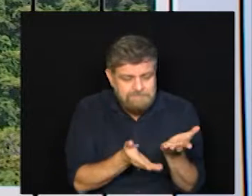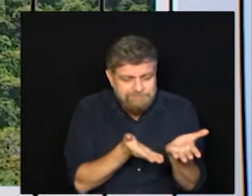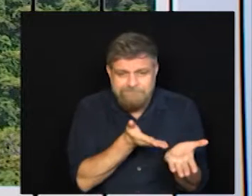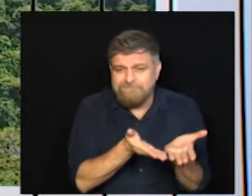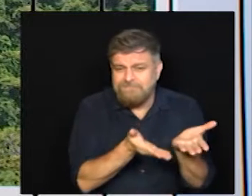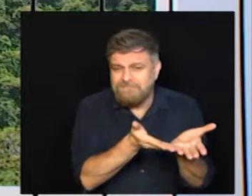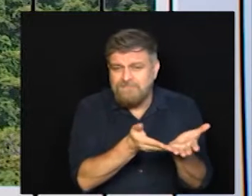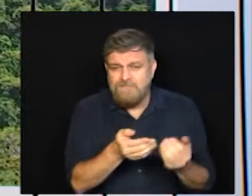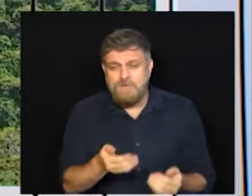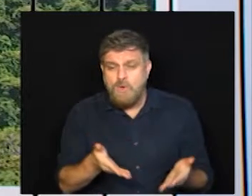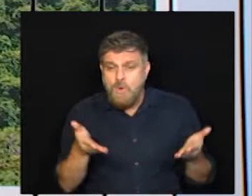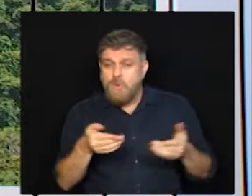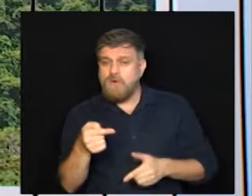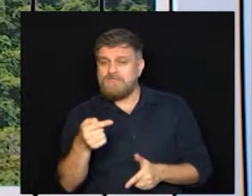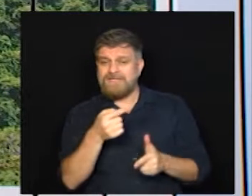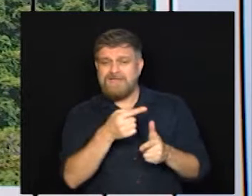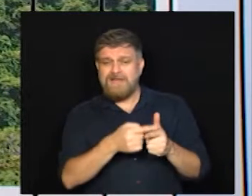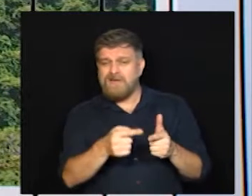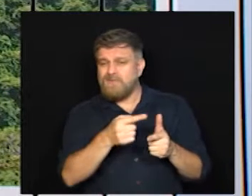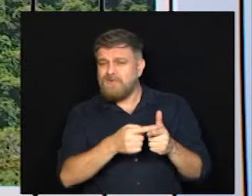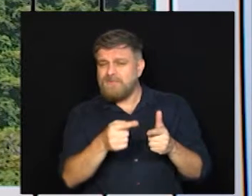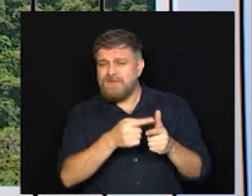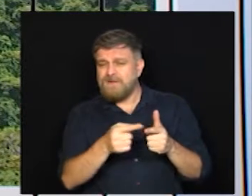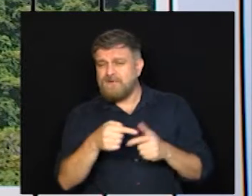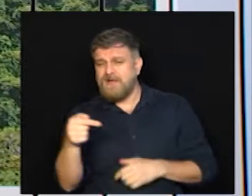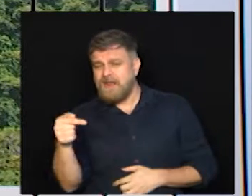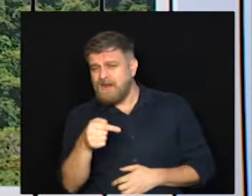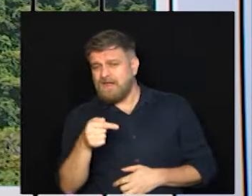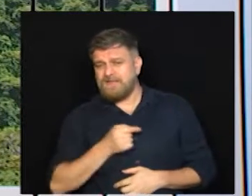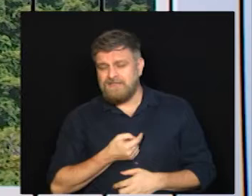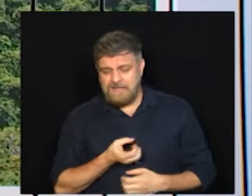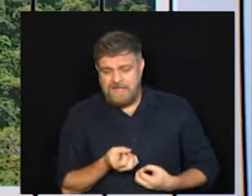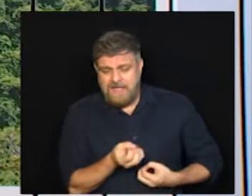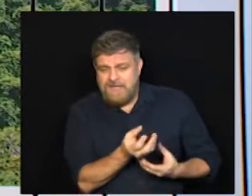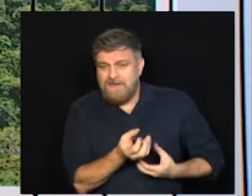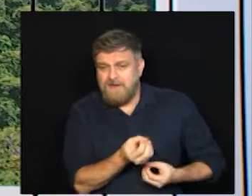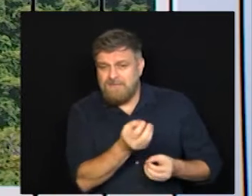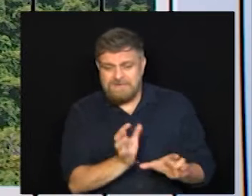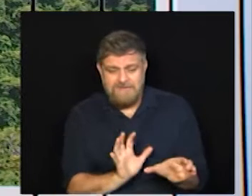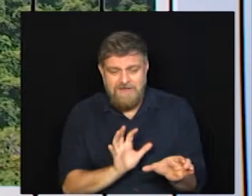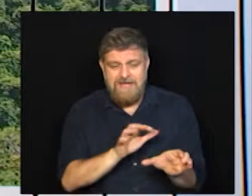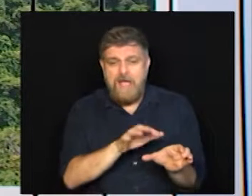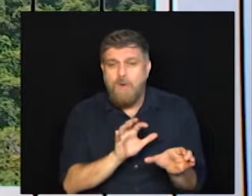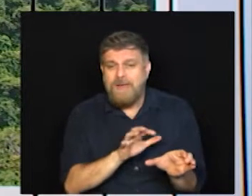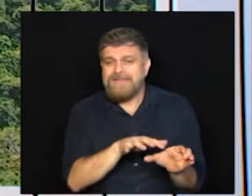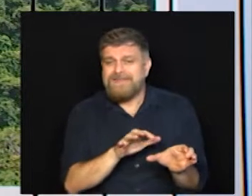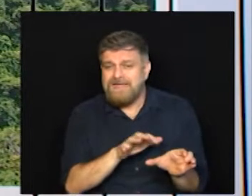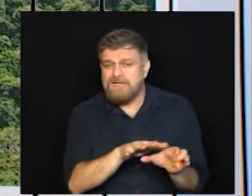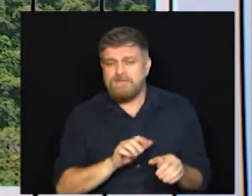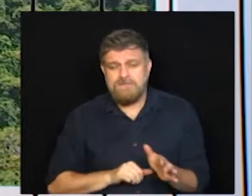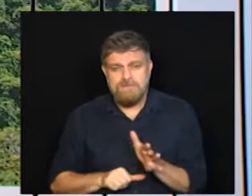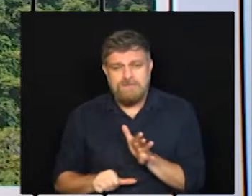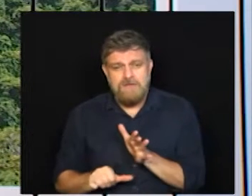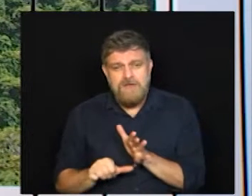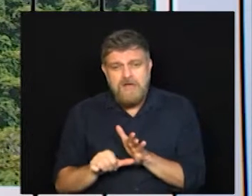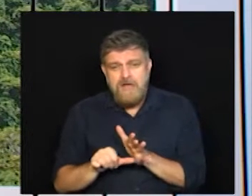um problema, como você mesmo colocou, Mirna, dos dados. Então, o primeiro ponto que a gente poderia ter aqui na nossa cidade seriam, de fato,